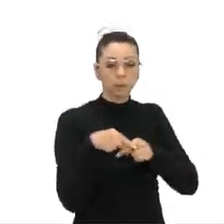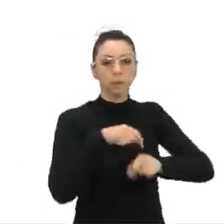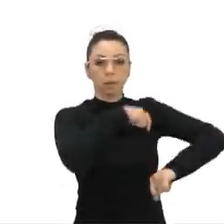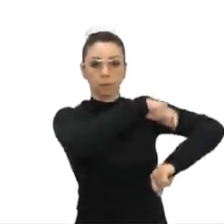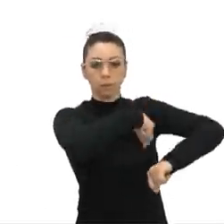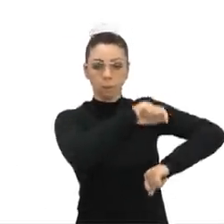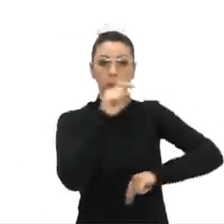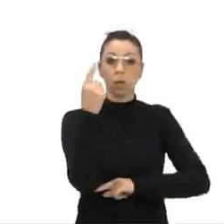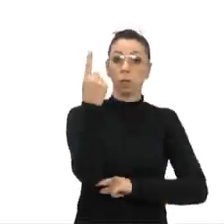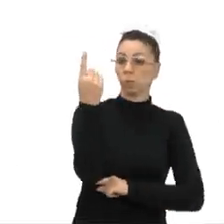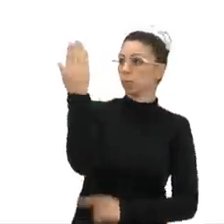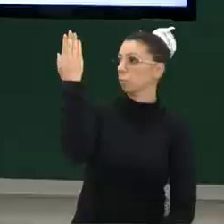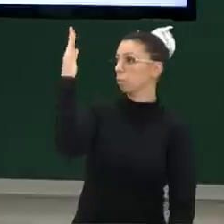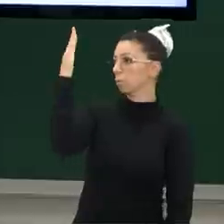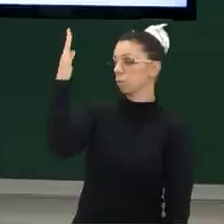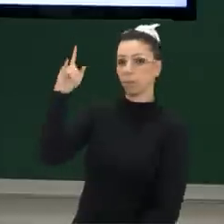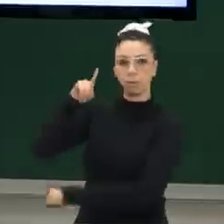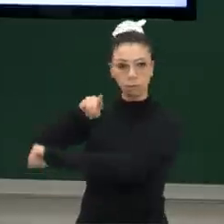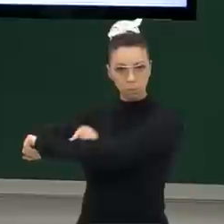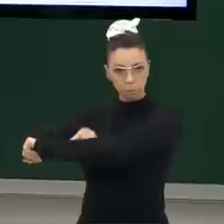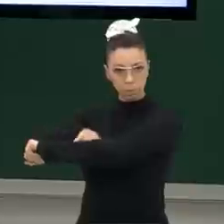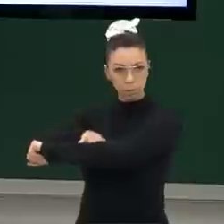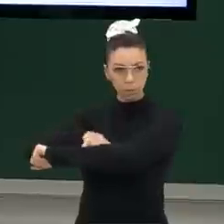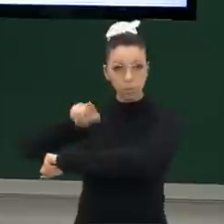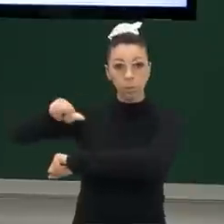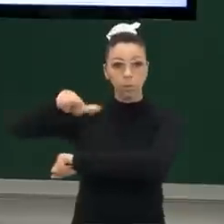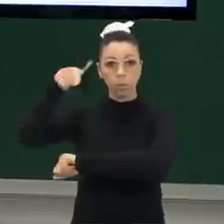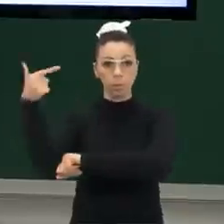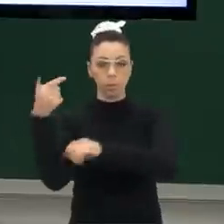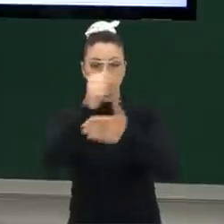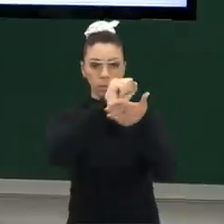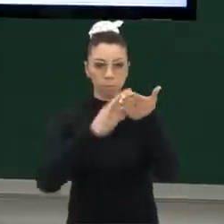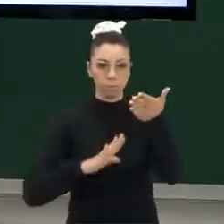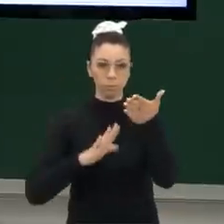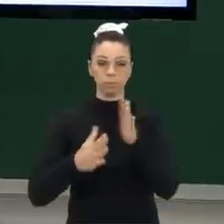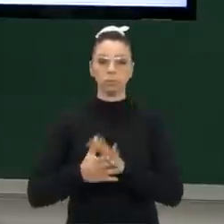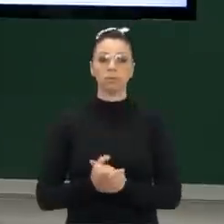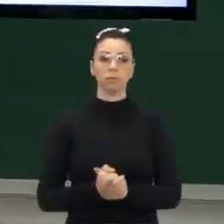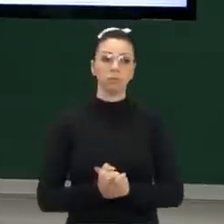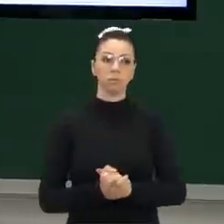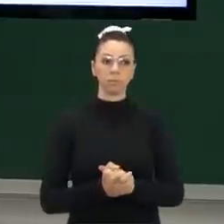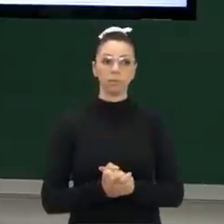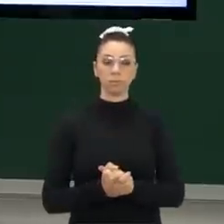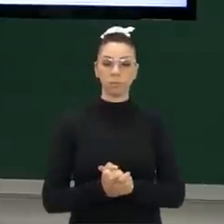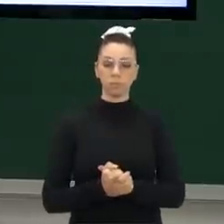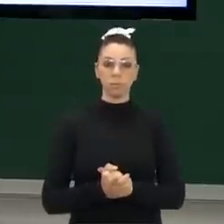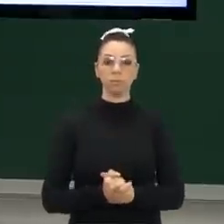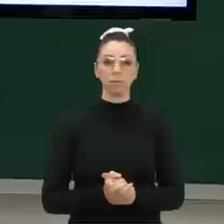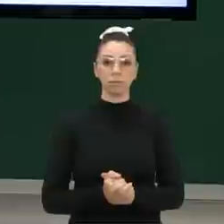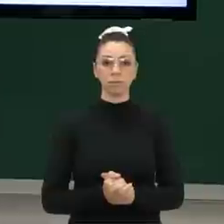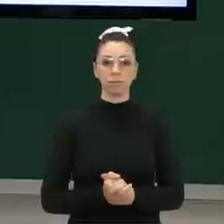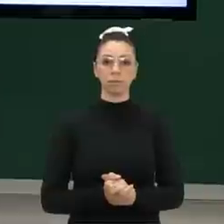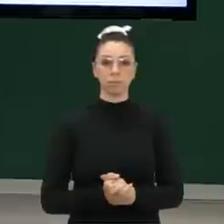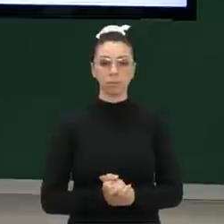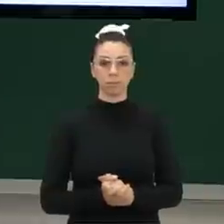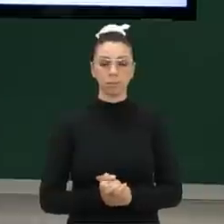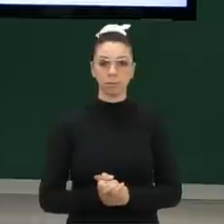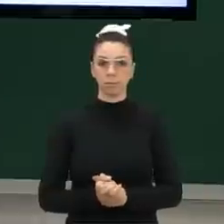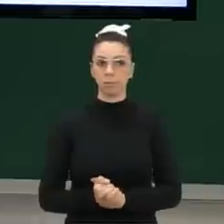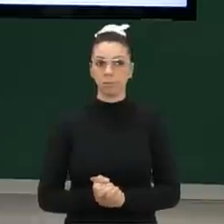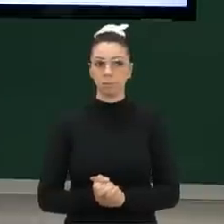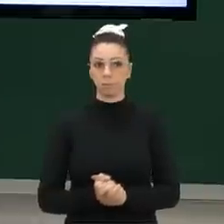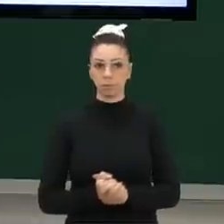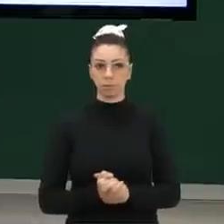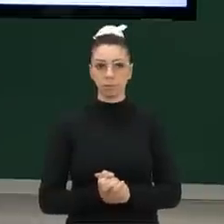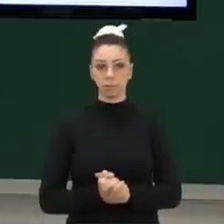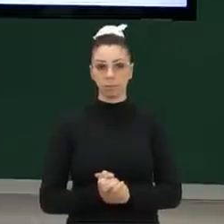no banheiro. Próxima atividade. Four cushions on the sofa,